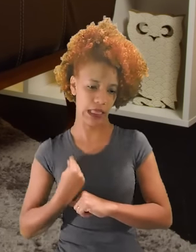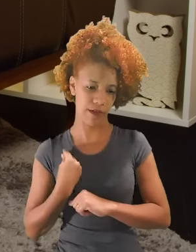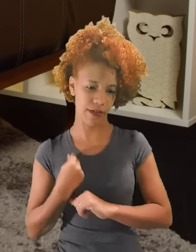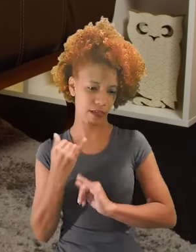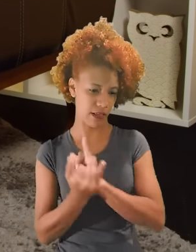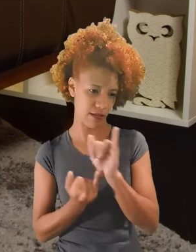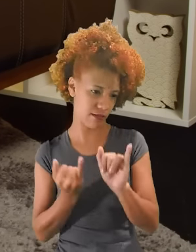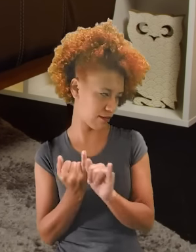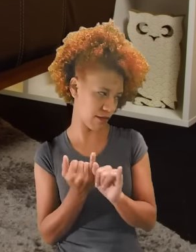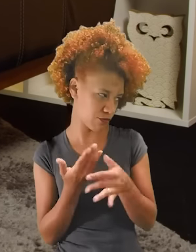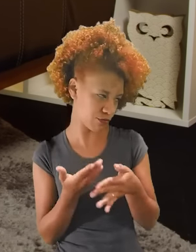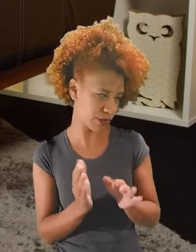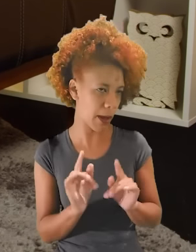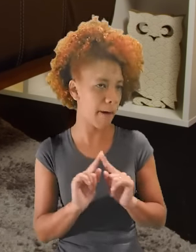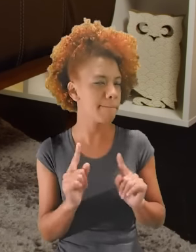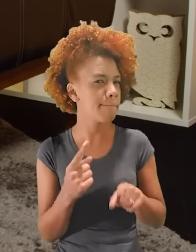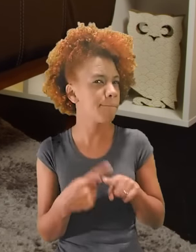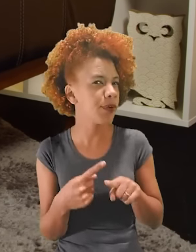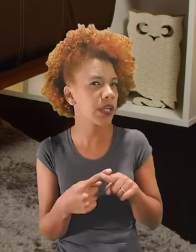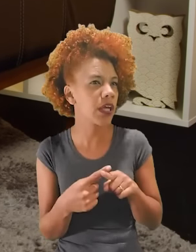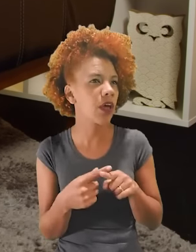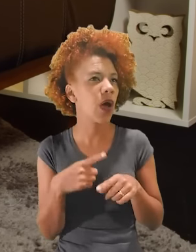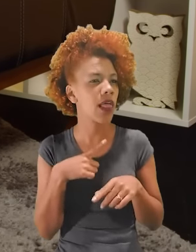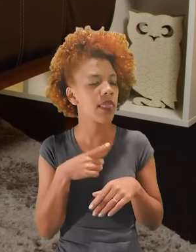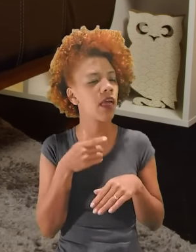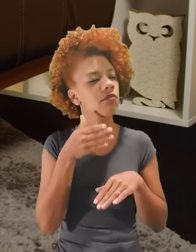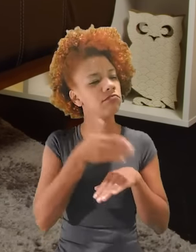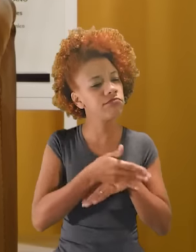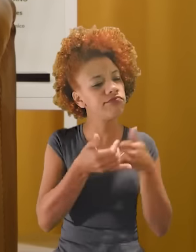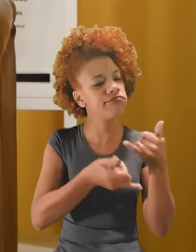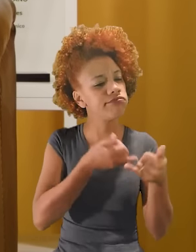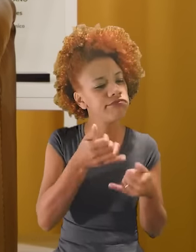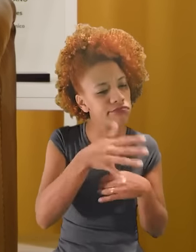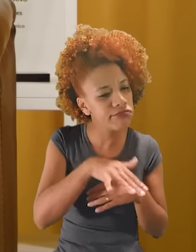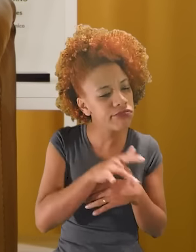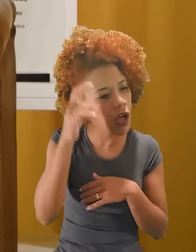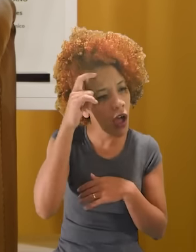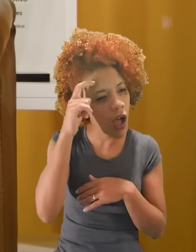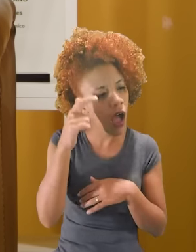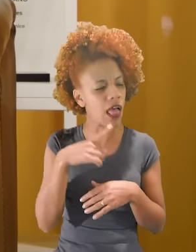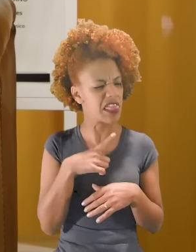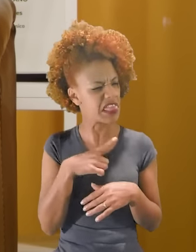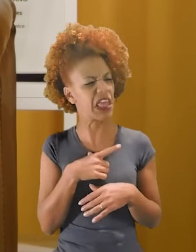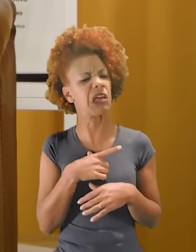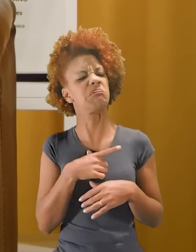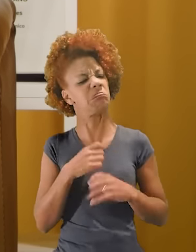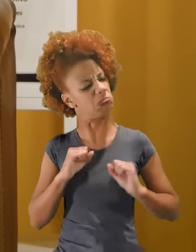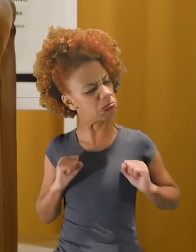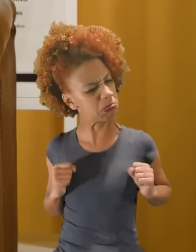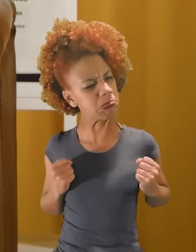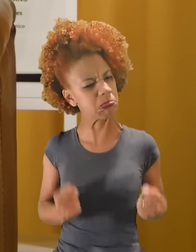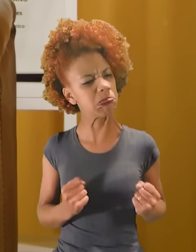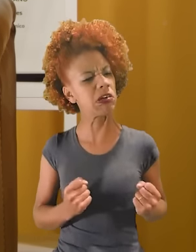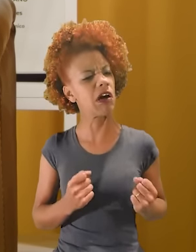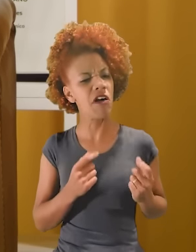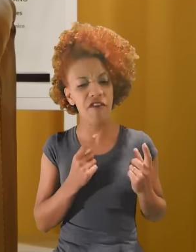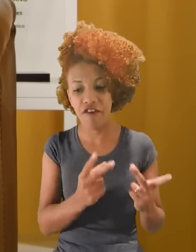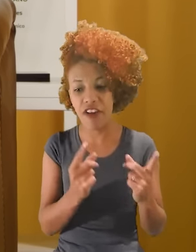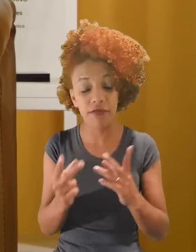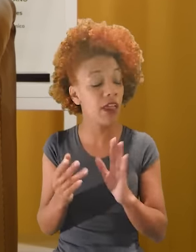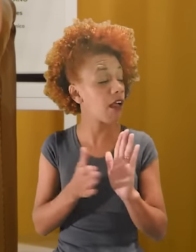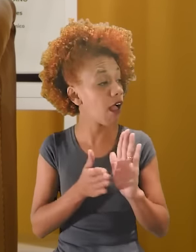vida, na internet, aquela coisa toda. E porque eu acho que quando você vai no parque do cara e você fala, cara, você tem que ter muito culhão pra você vender pro